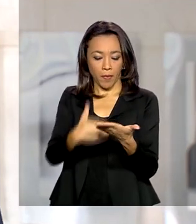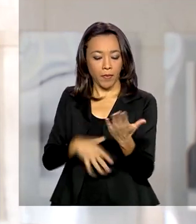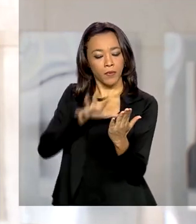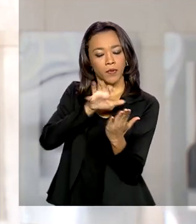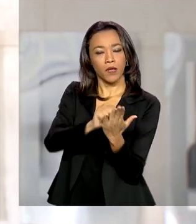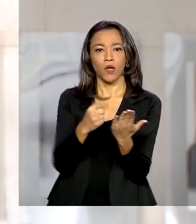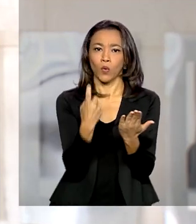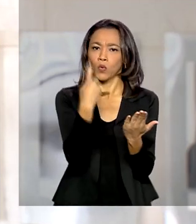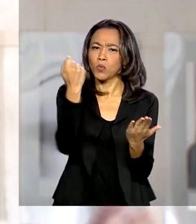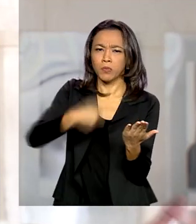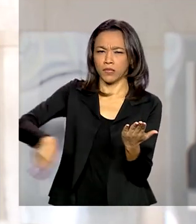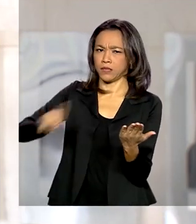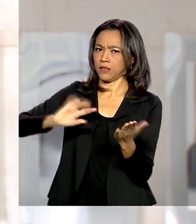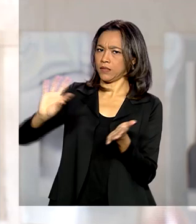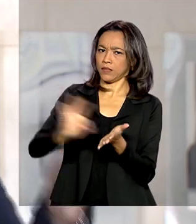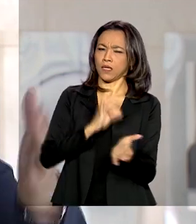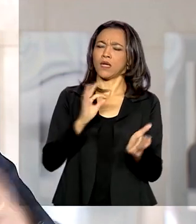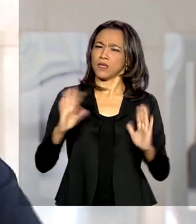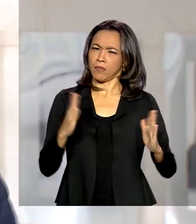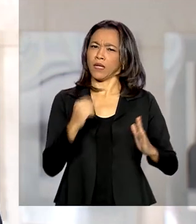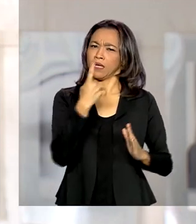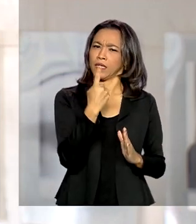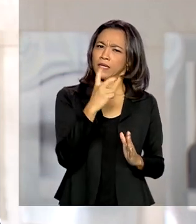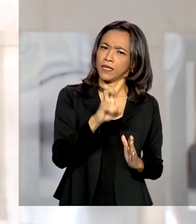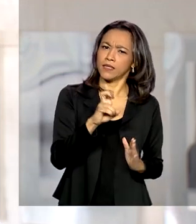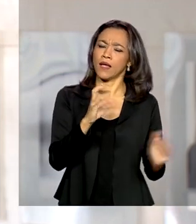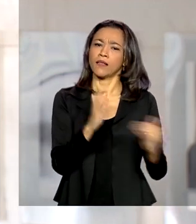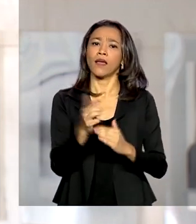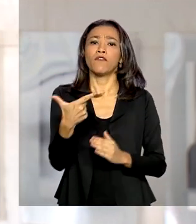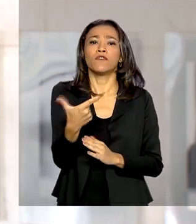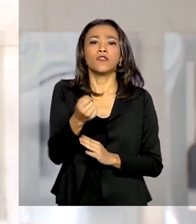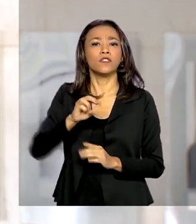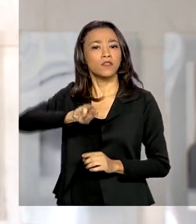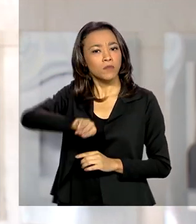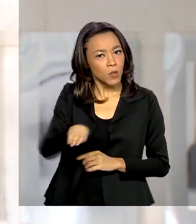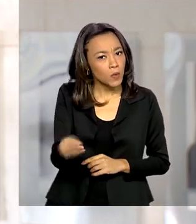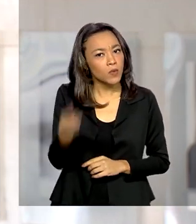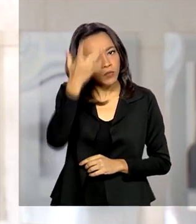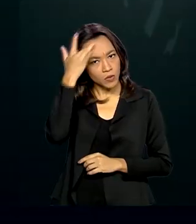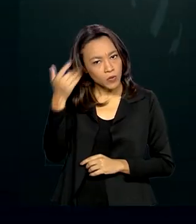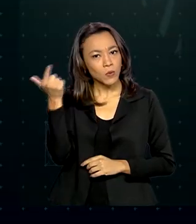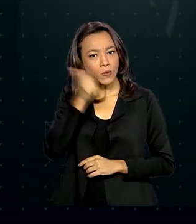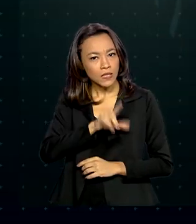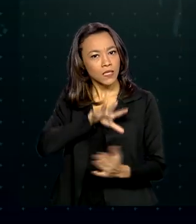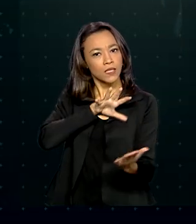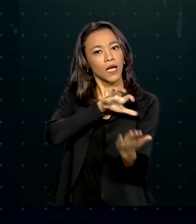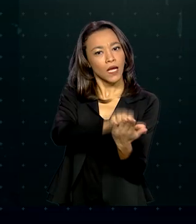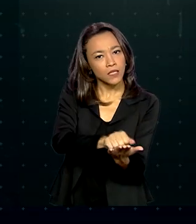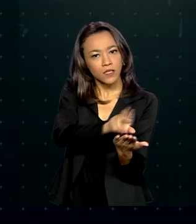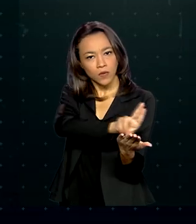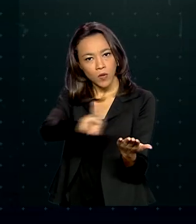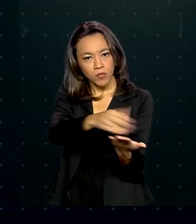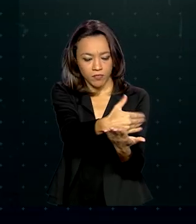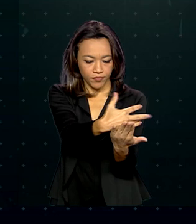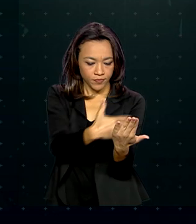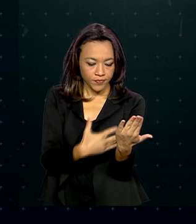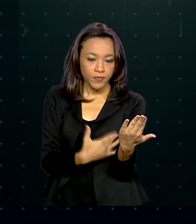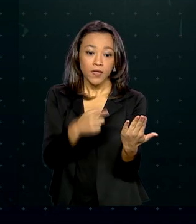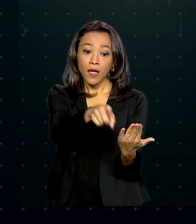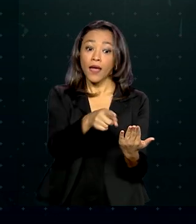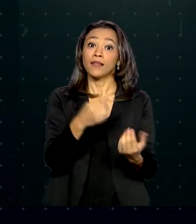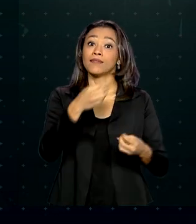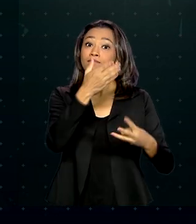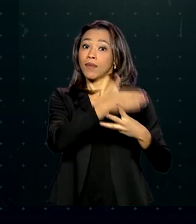a expectativa é que entre 15 milhões e 20 milhões de pessoas façam cadastro o auxílio é de três